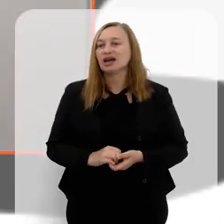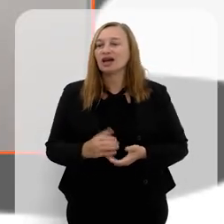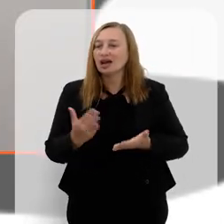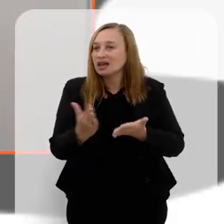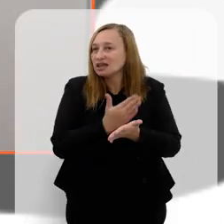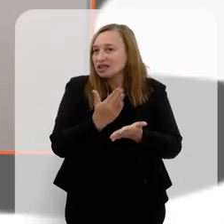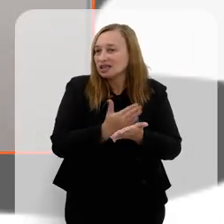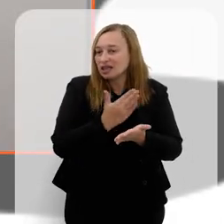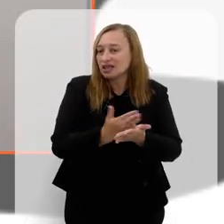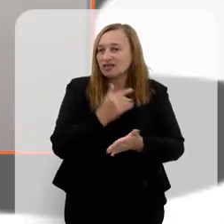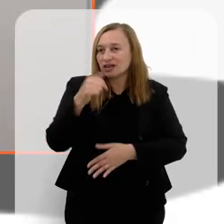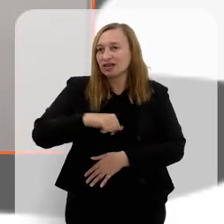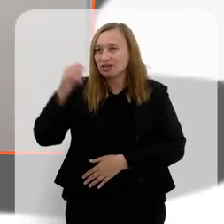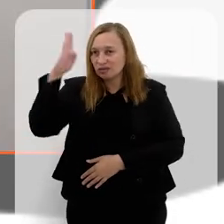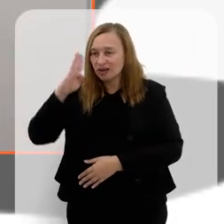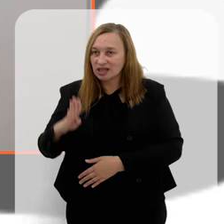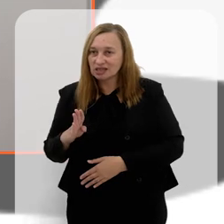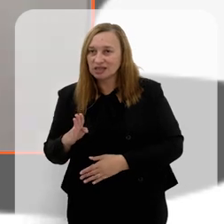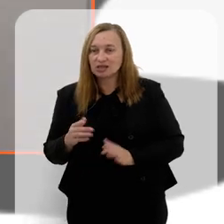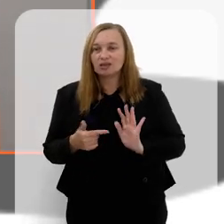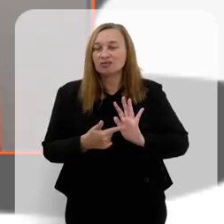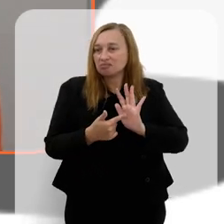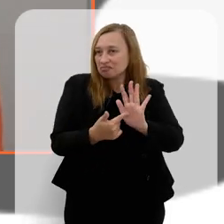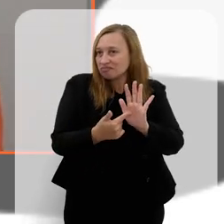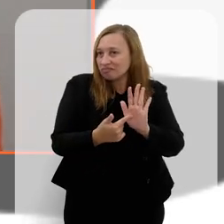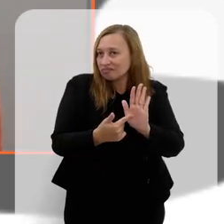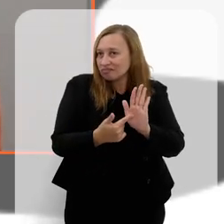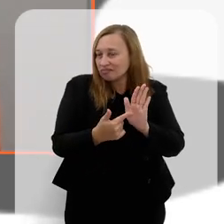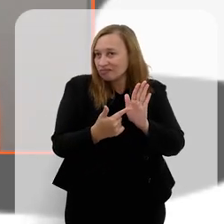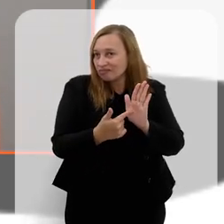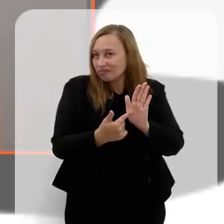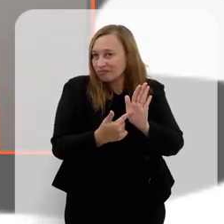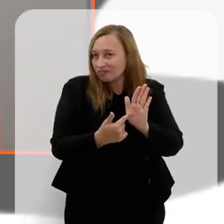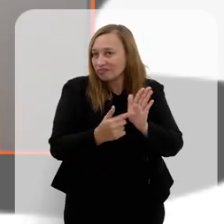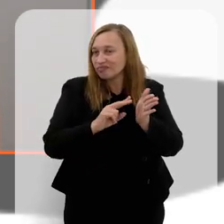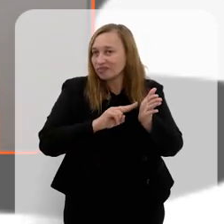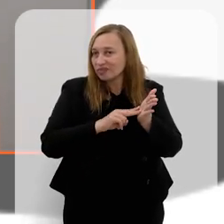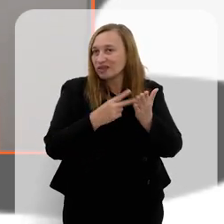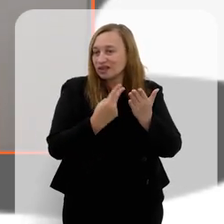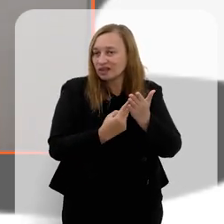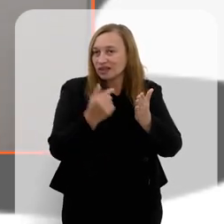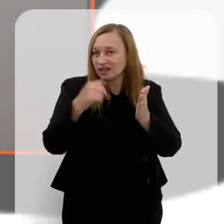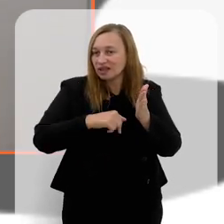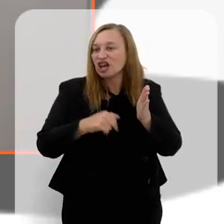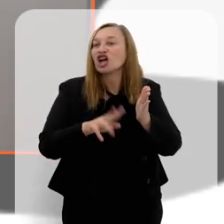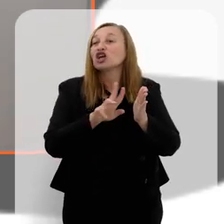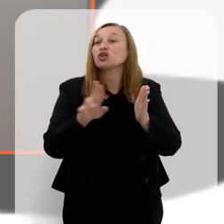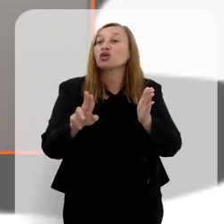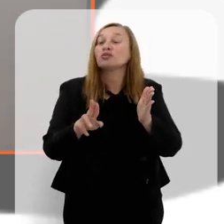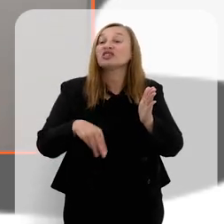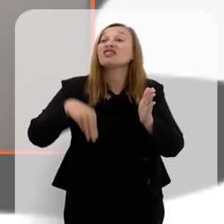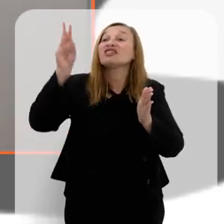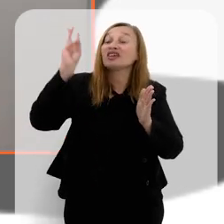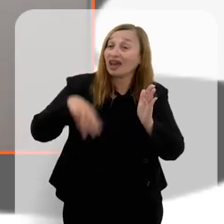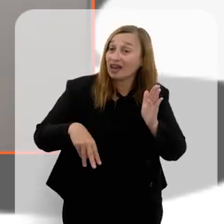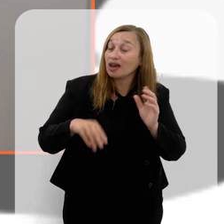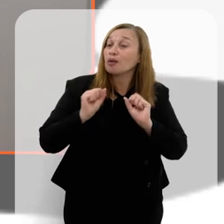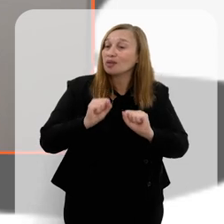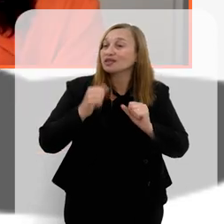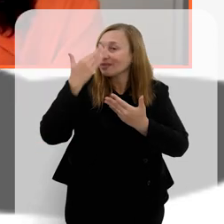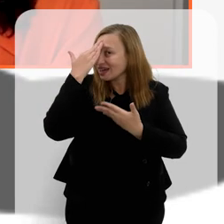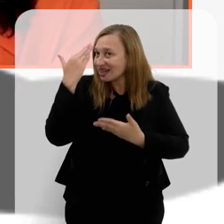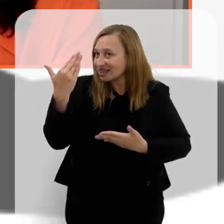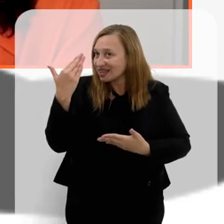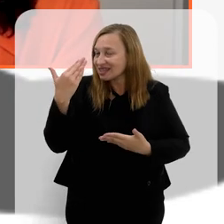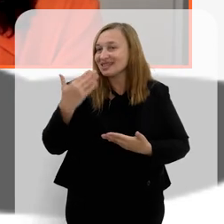esse livro para o Brasil, que eu estou traduzindo esse livro aqui Olha para o que lindo! Em nome de quem que nós